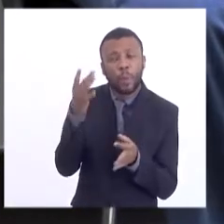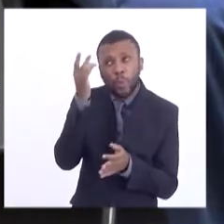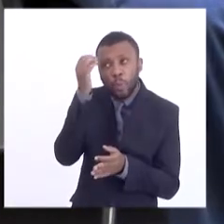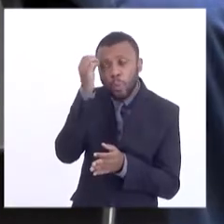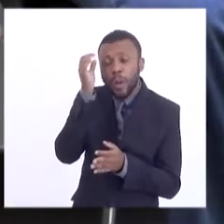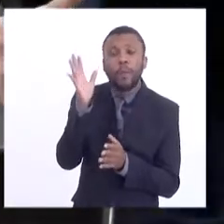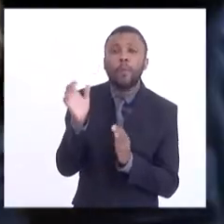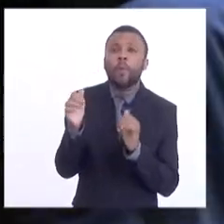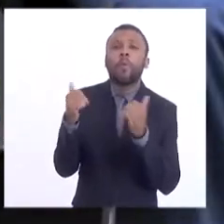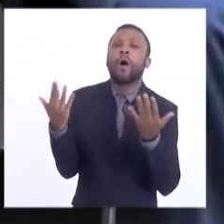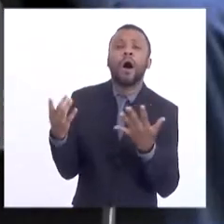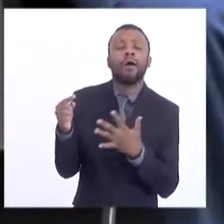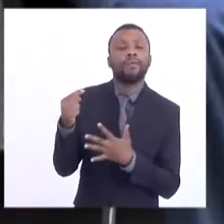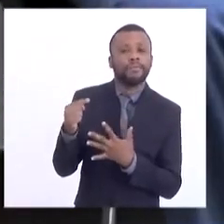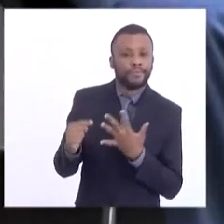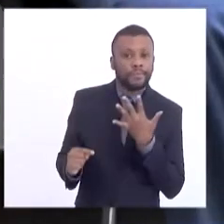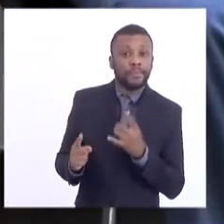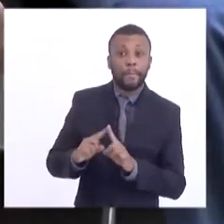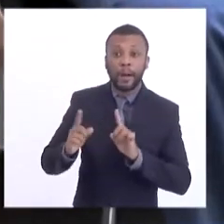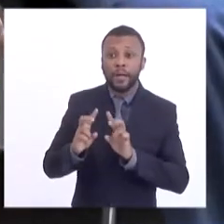Aí sim hein